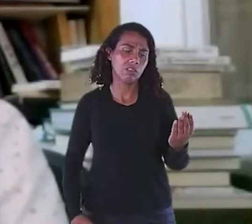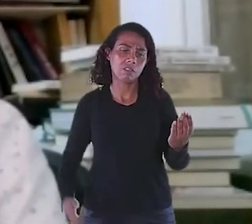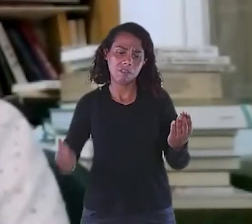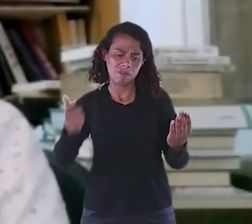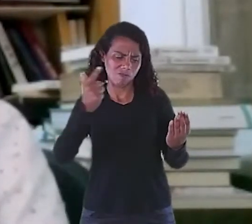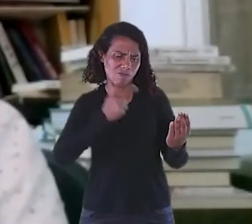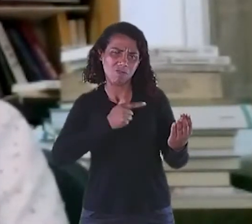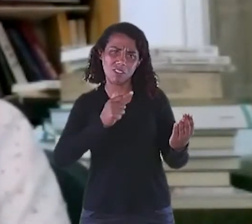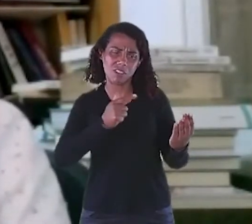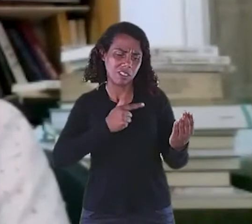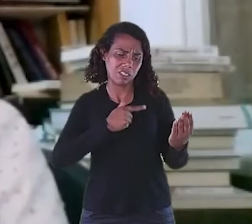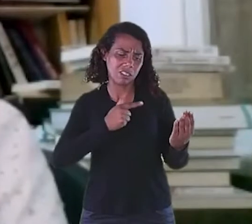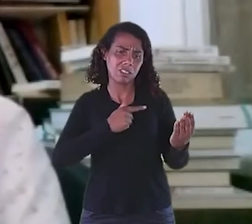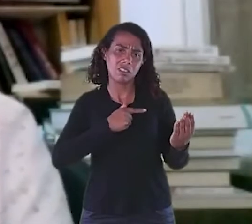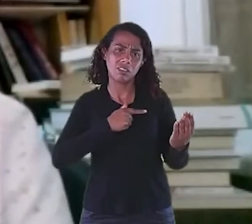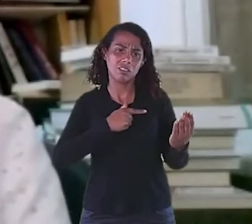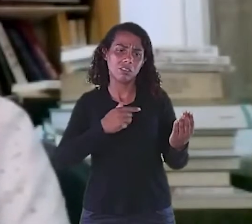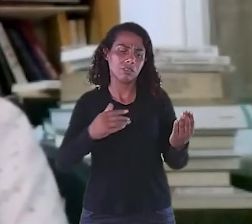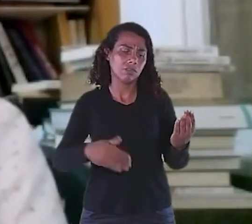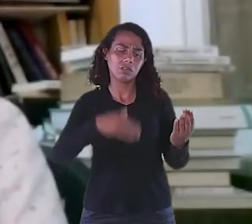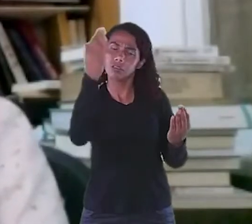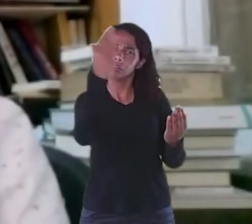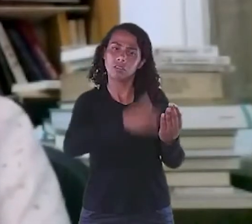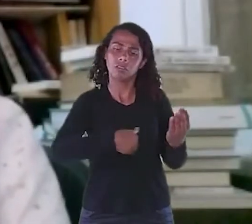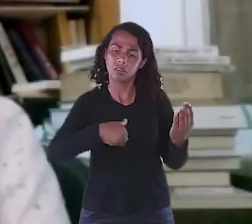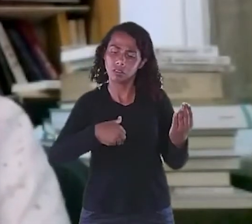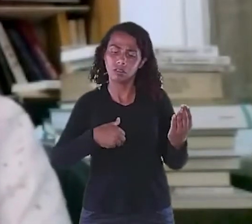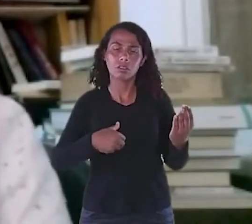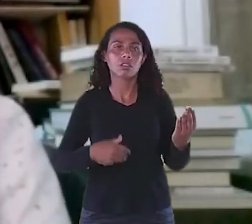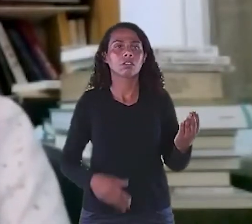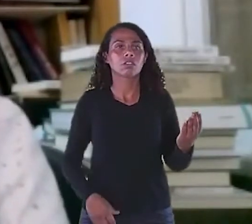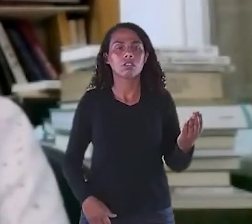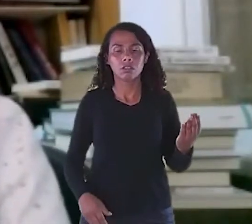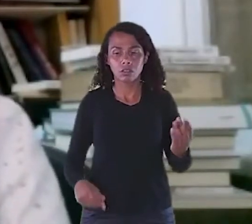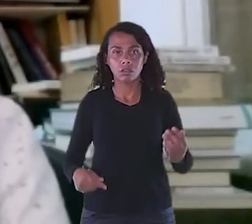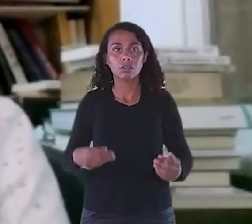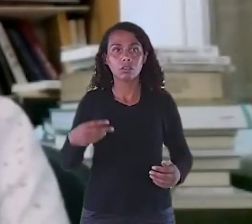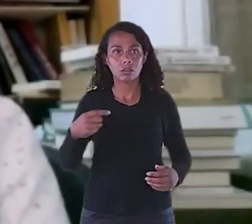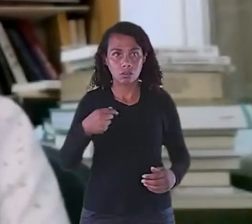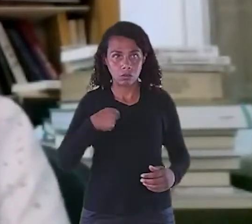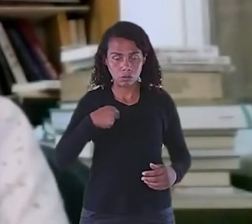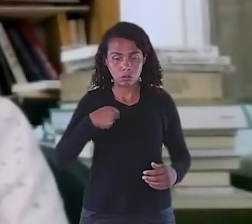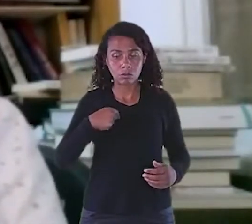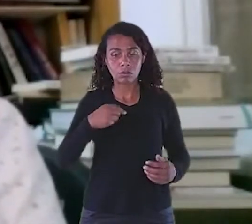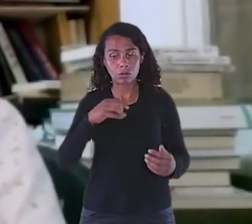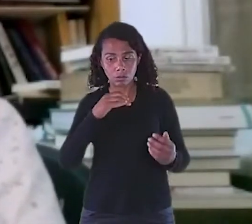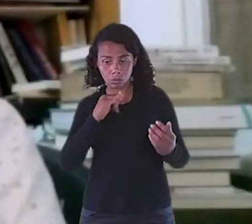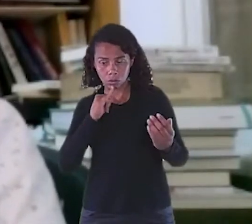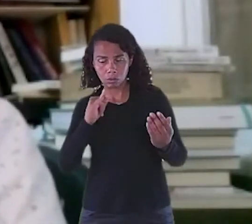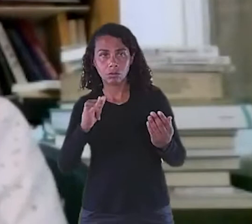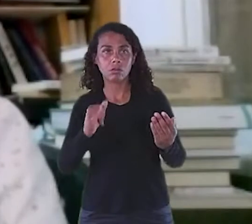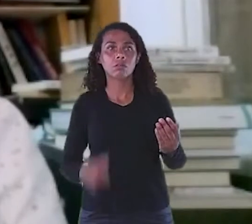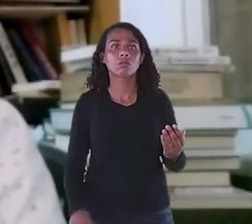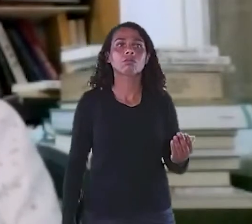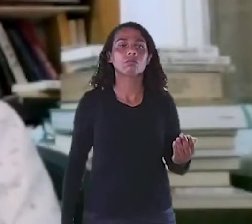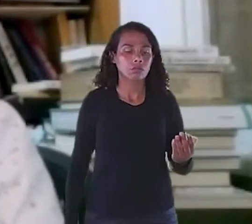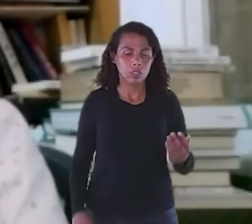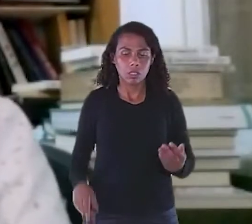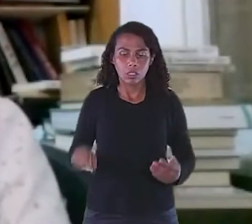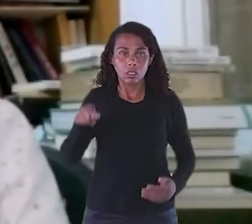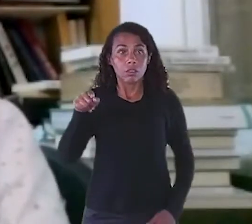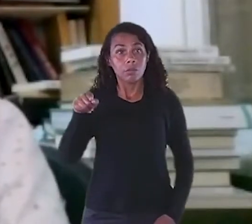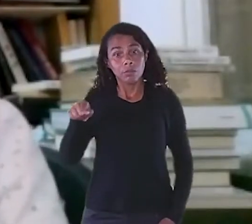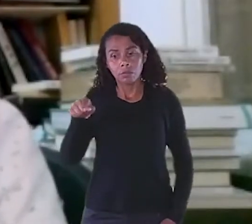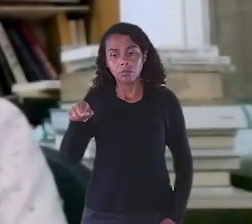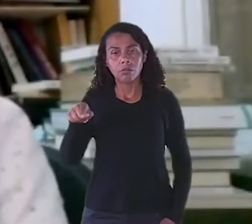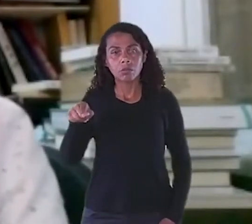e que despautério era um despautério, né? Aí, o Murilo, aquele jeito dele, tinha